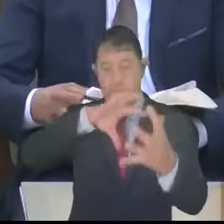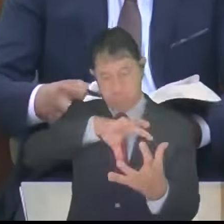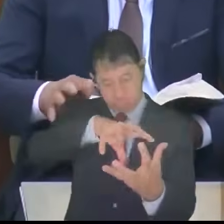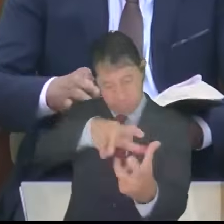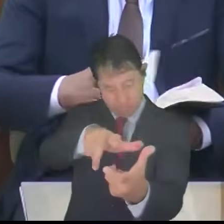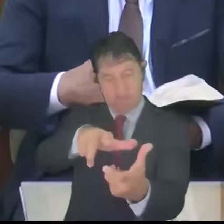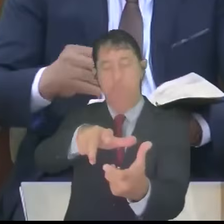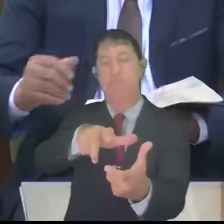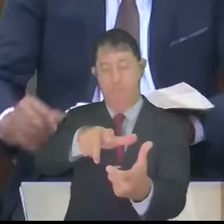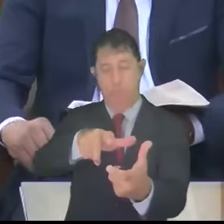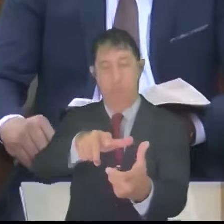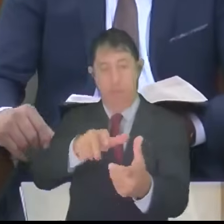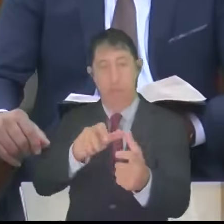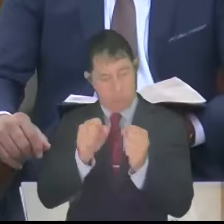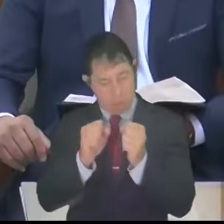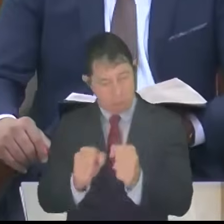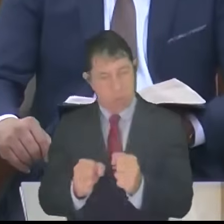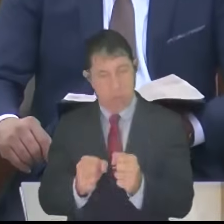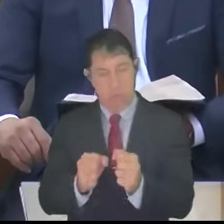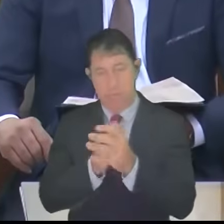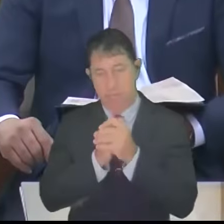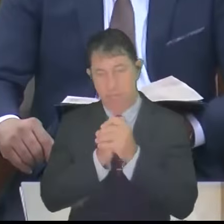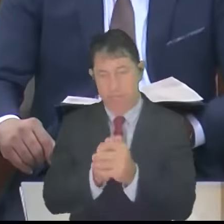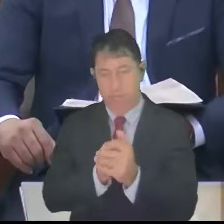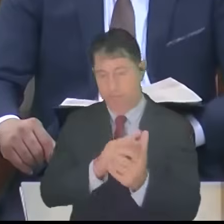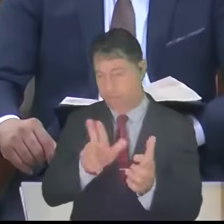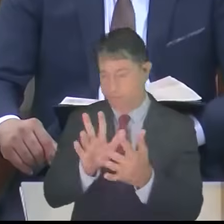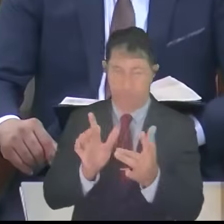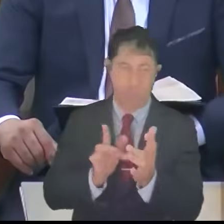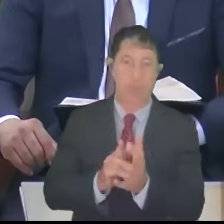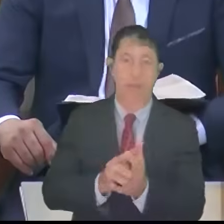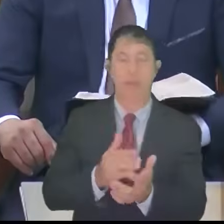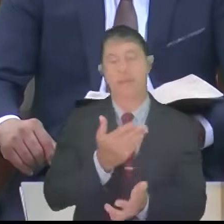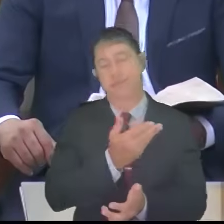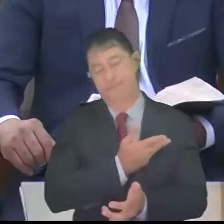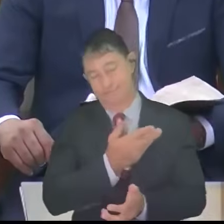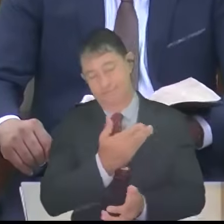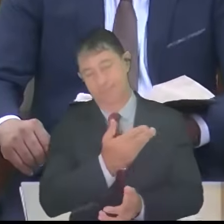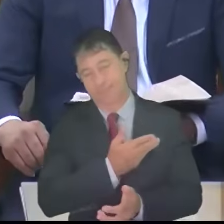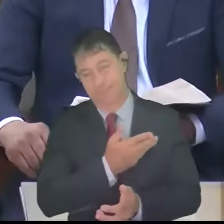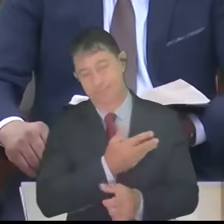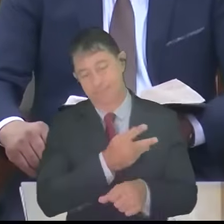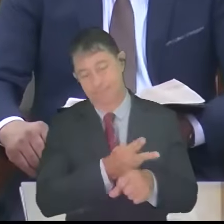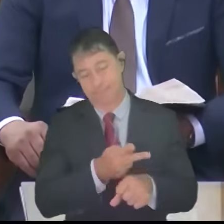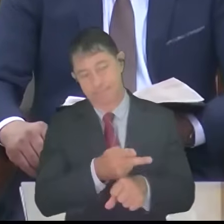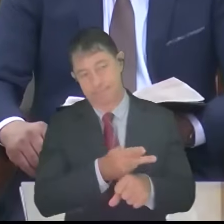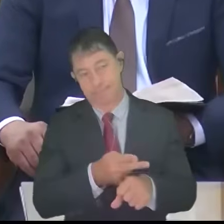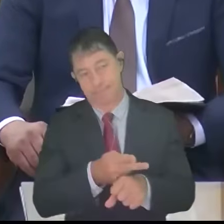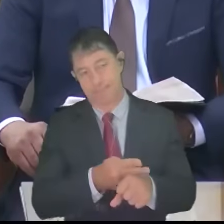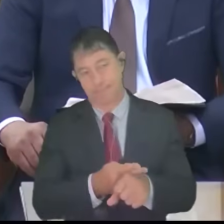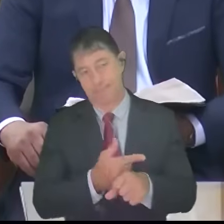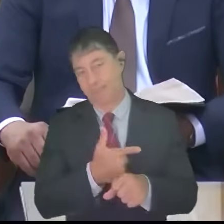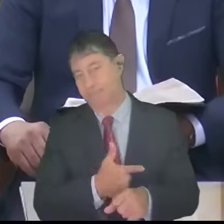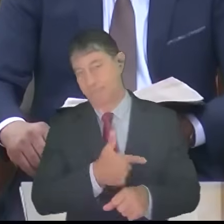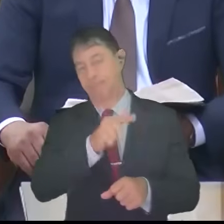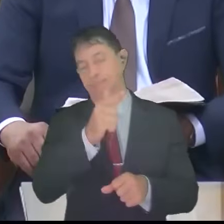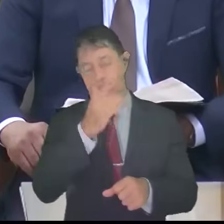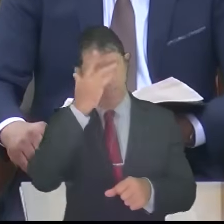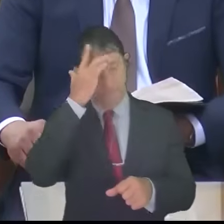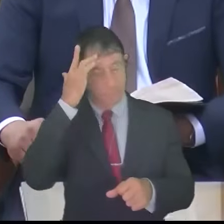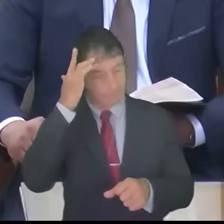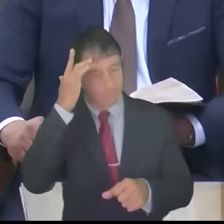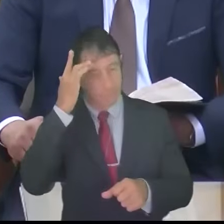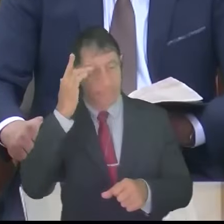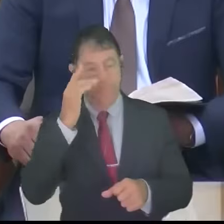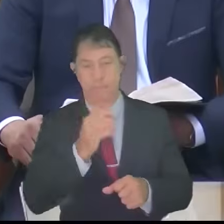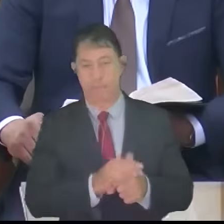pode dizer amém em nome de Jesus? Então, meu amigo, não busque em outra pessoa, não busque em Buda, não